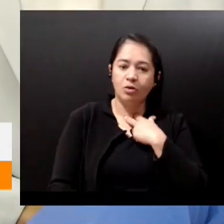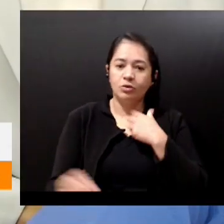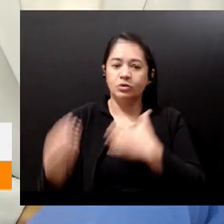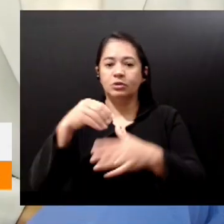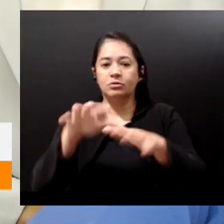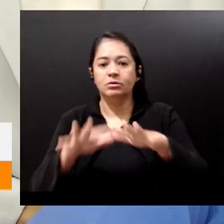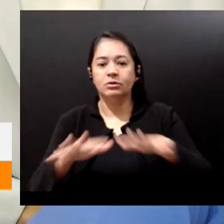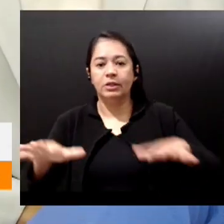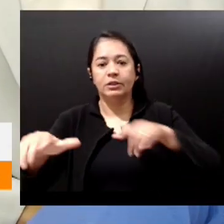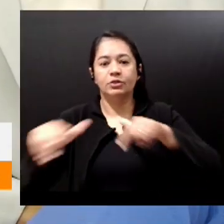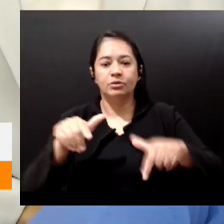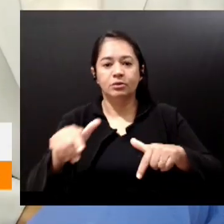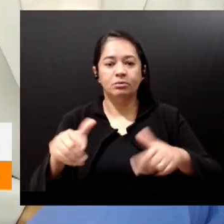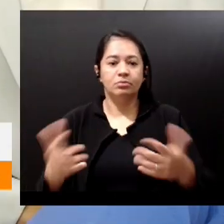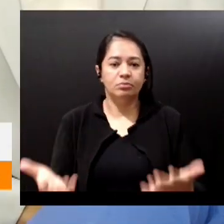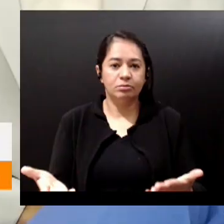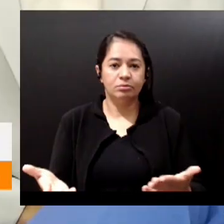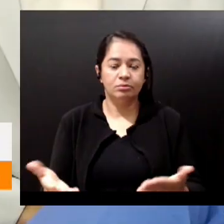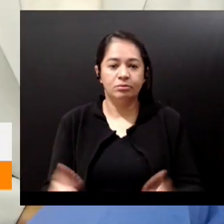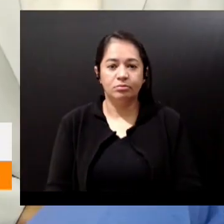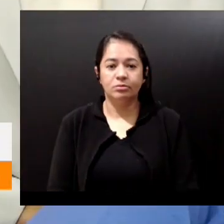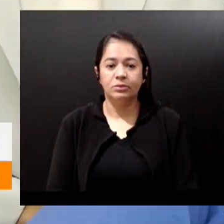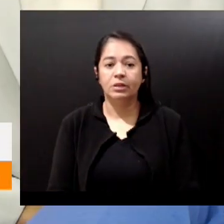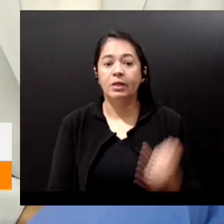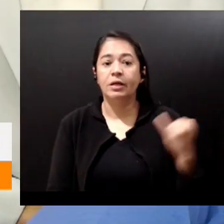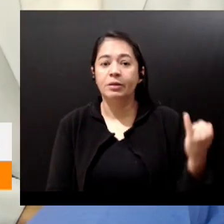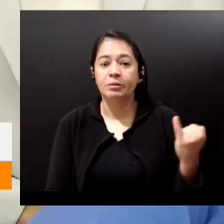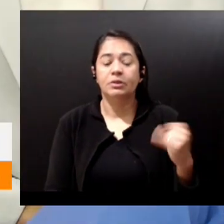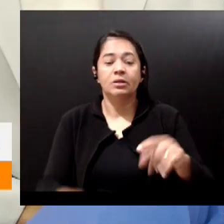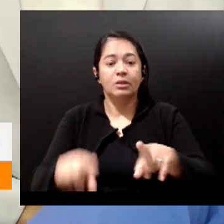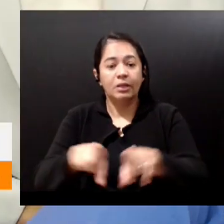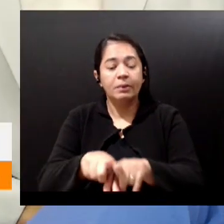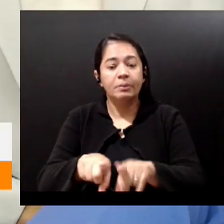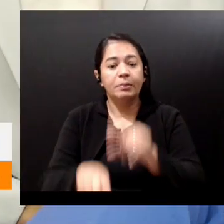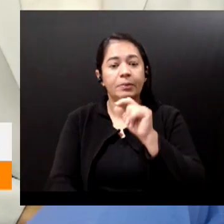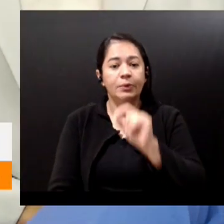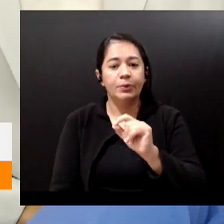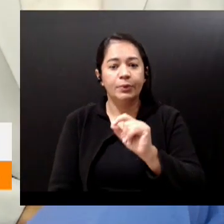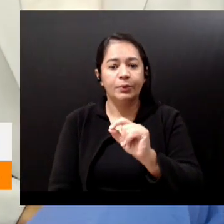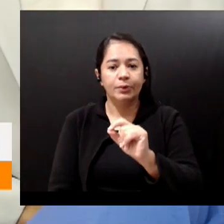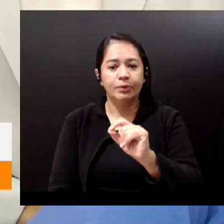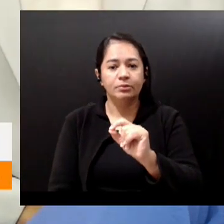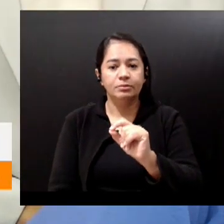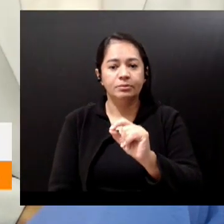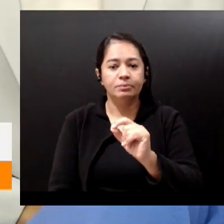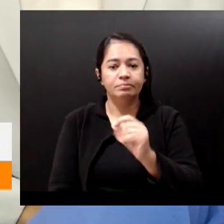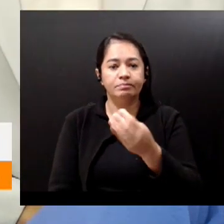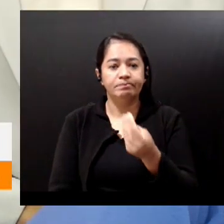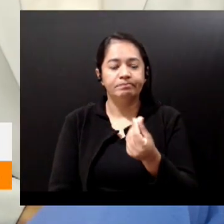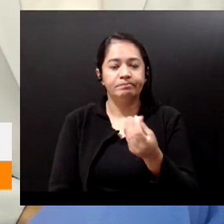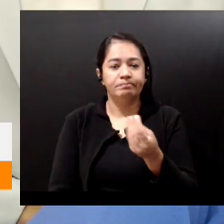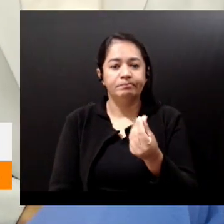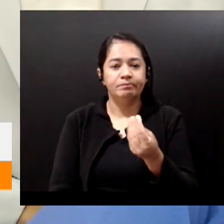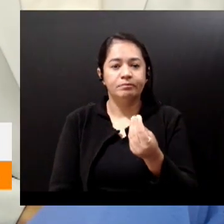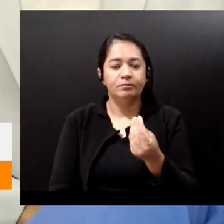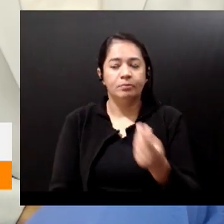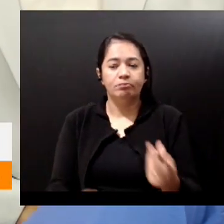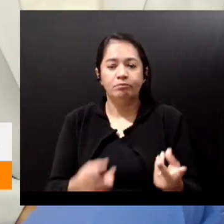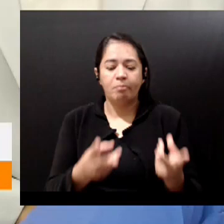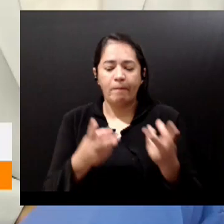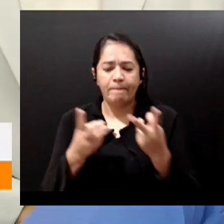né, é muito importante também que ela tenha, uma percepção, né, sobre o